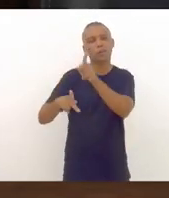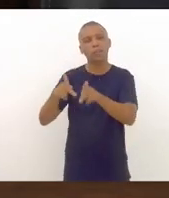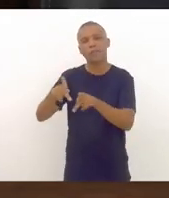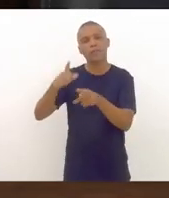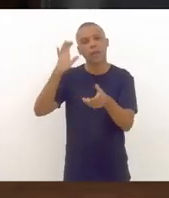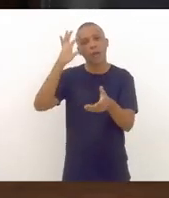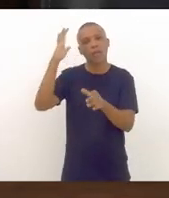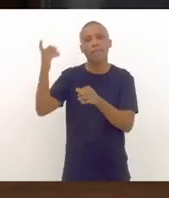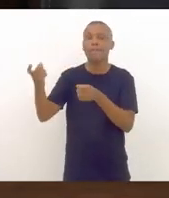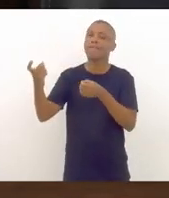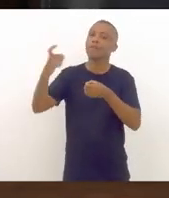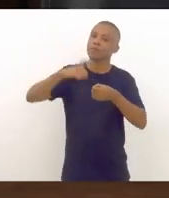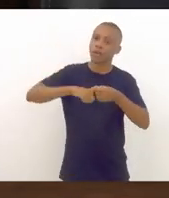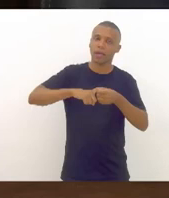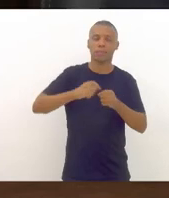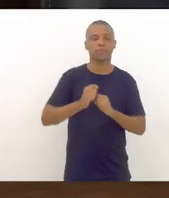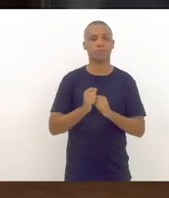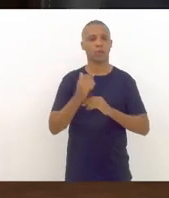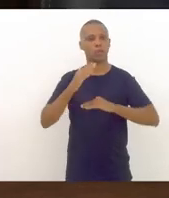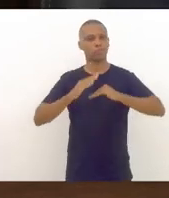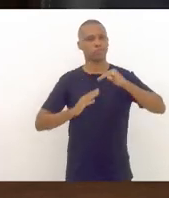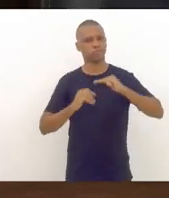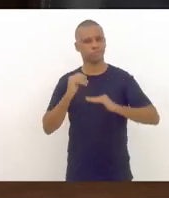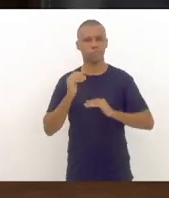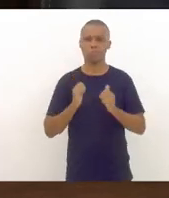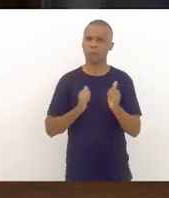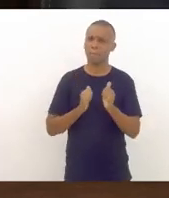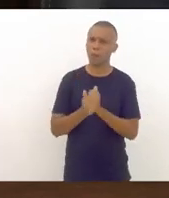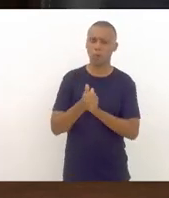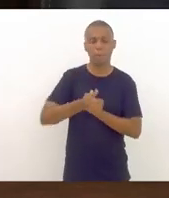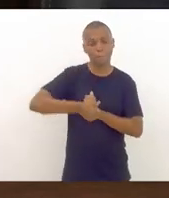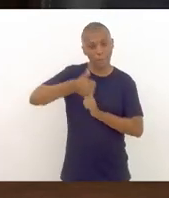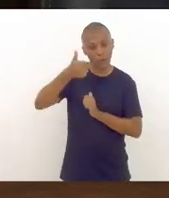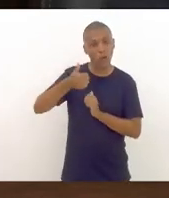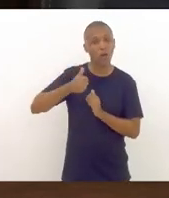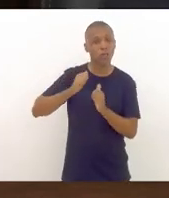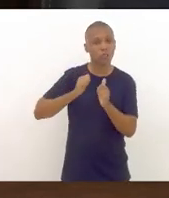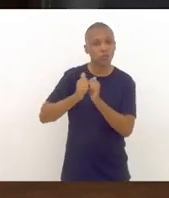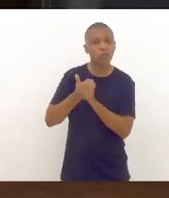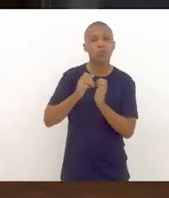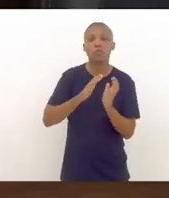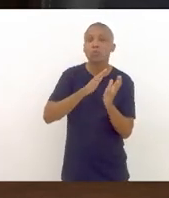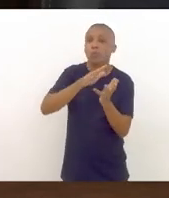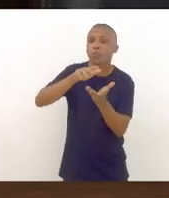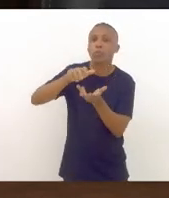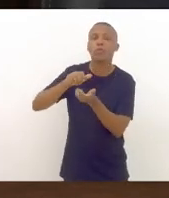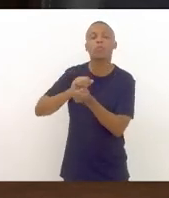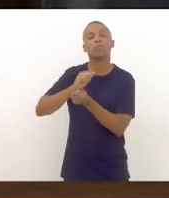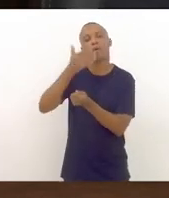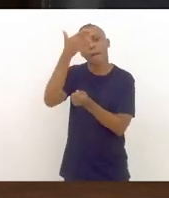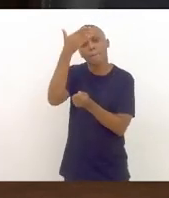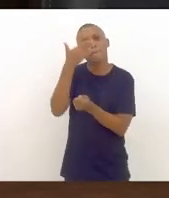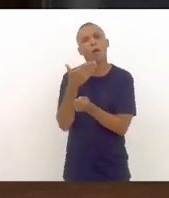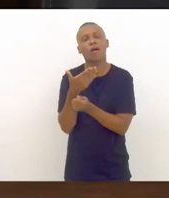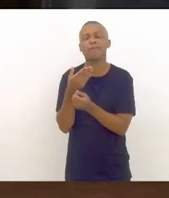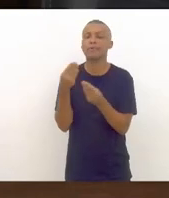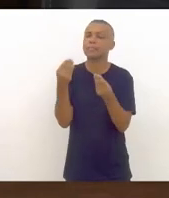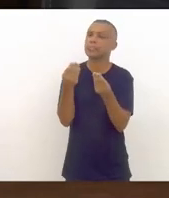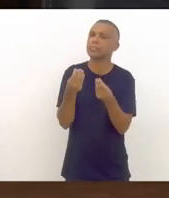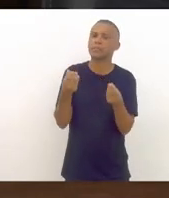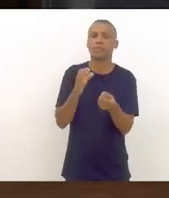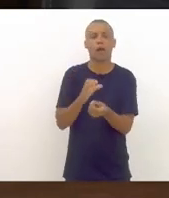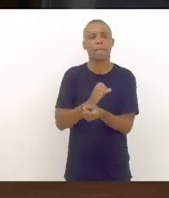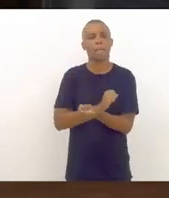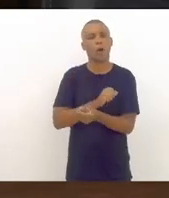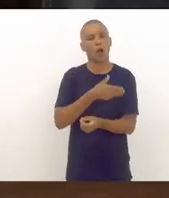voltar, ainda no auge, ainda como o melhor jogador do mundo, uma grande prova de amor